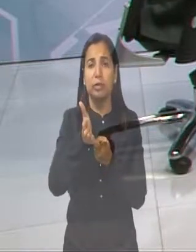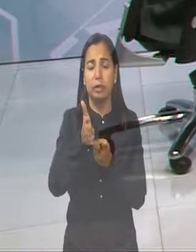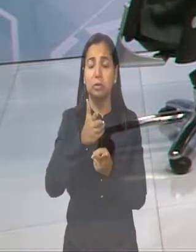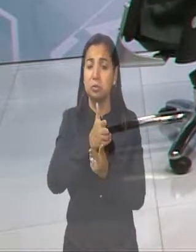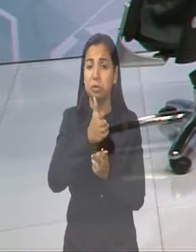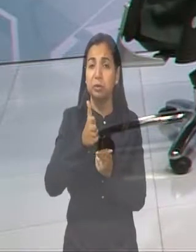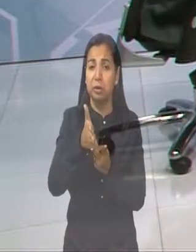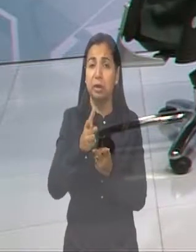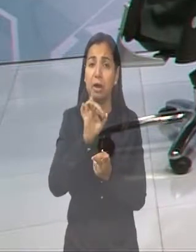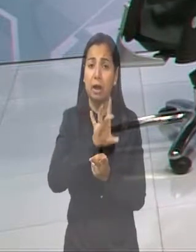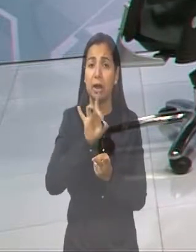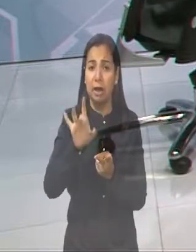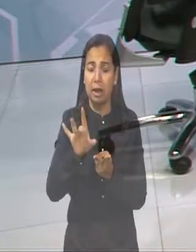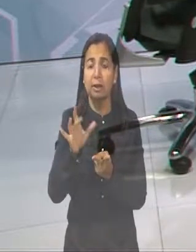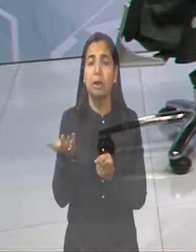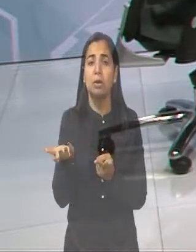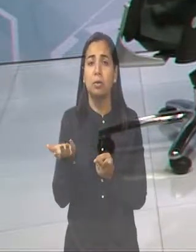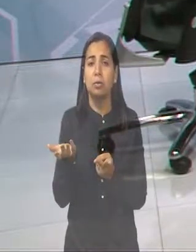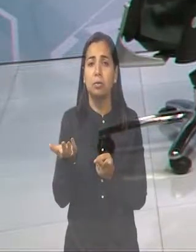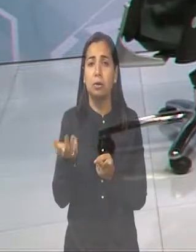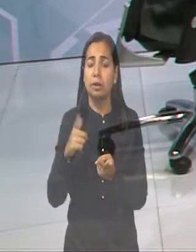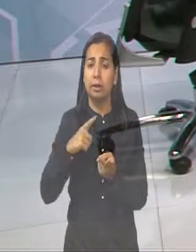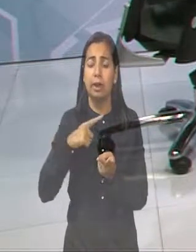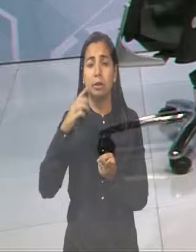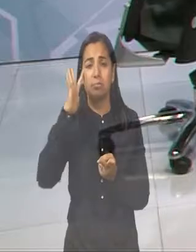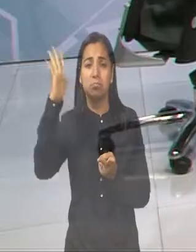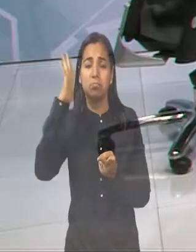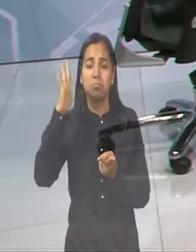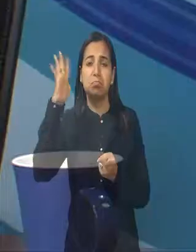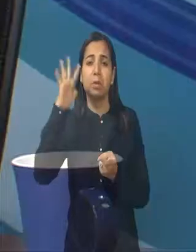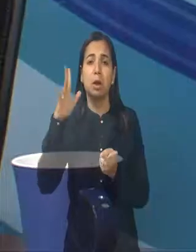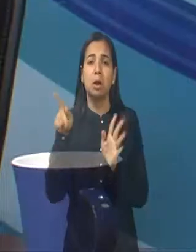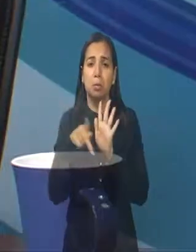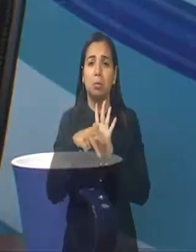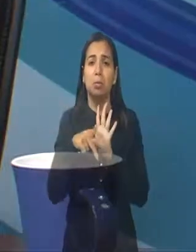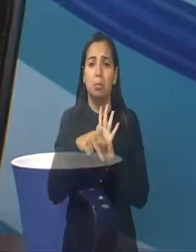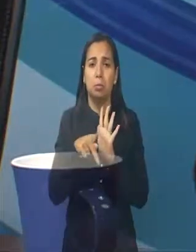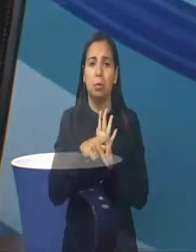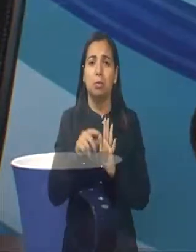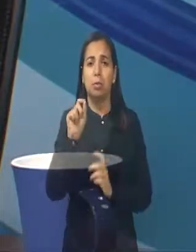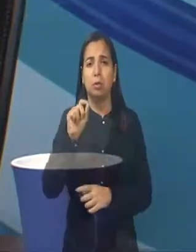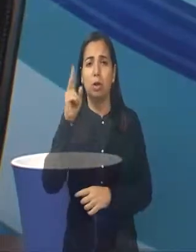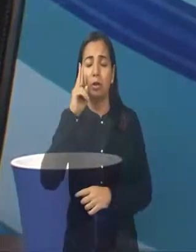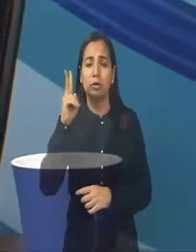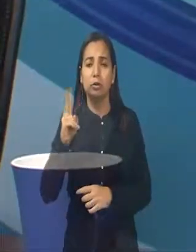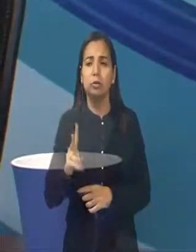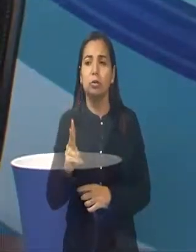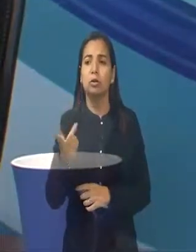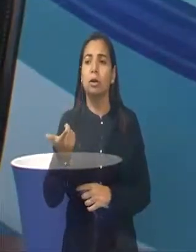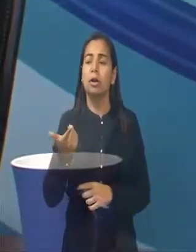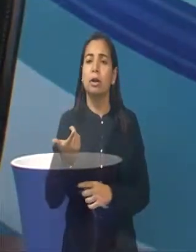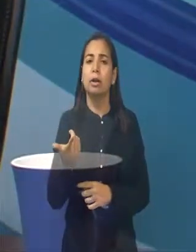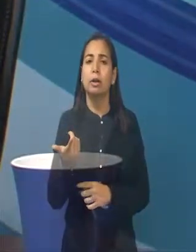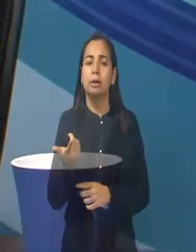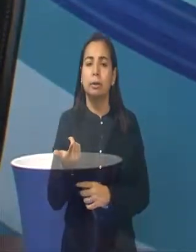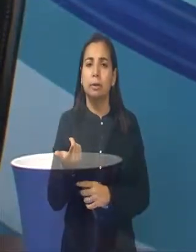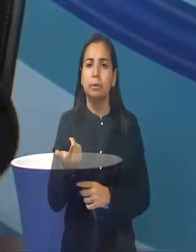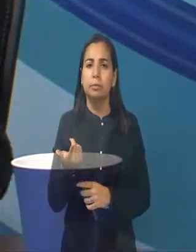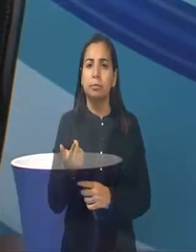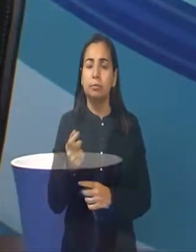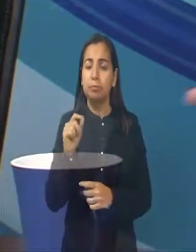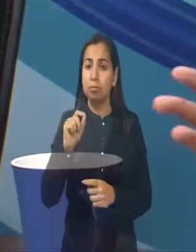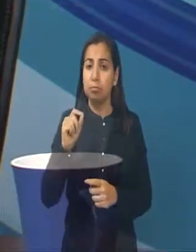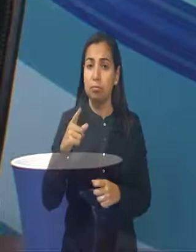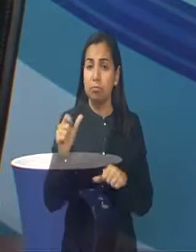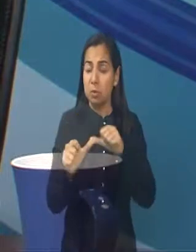2 vertentes, cada uma com muitas teorias. Você pode ver a história como uma marcha triunfal e evolutiva,